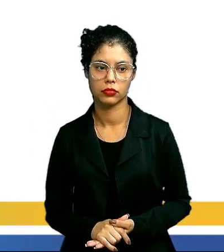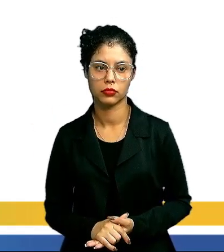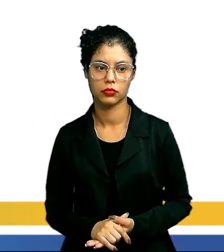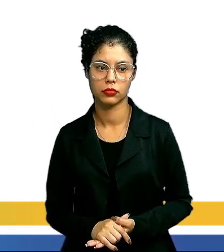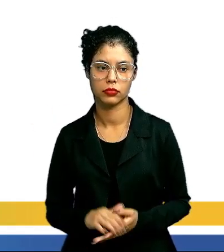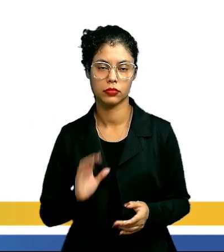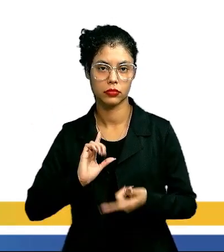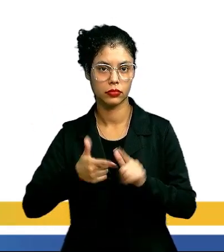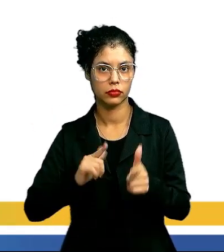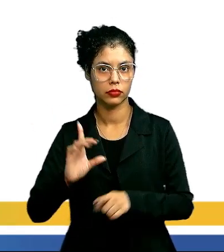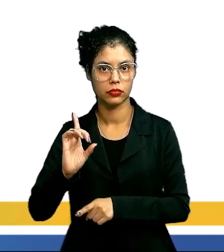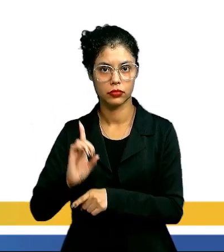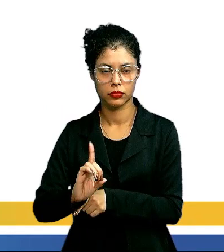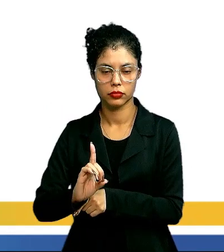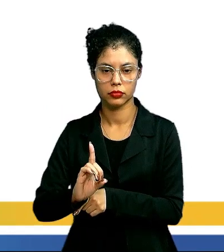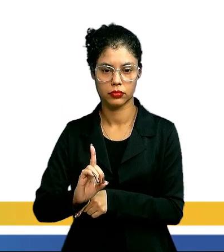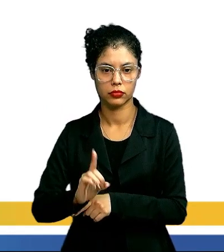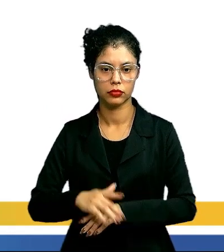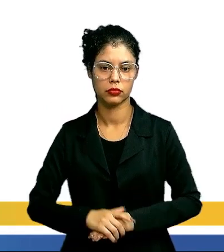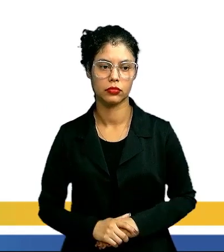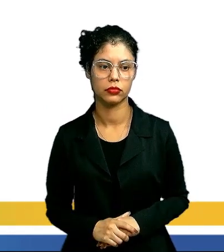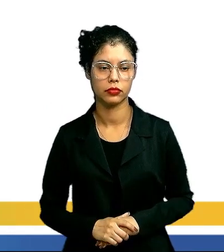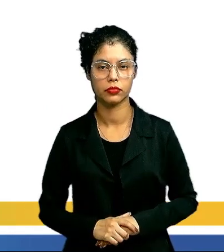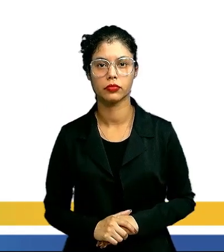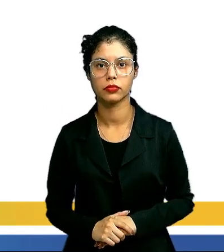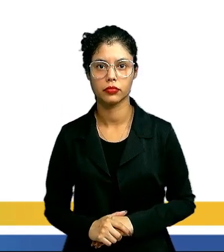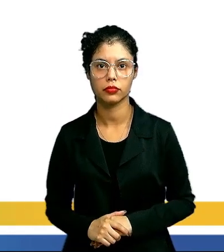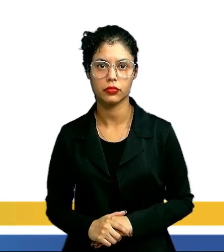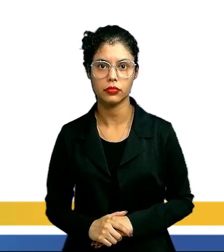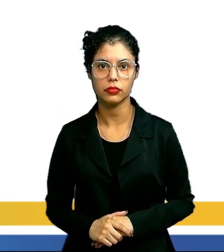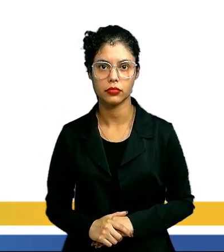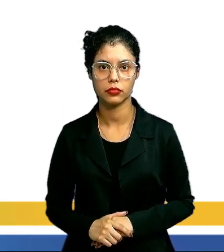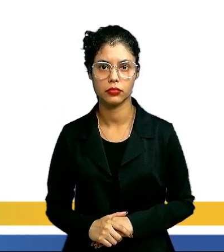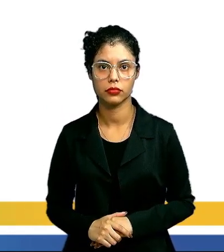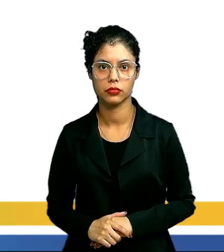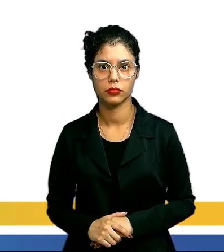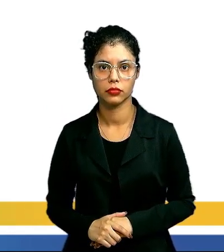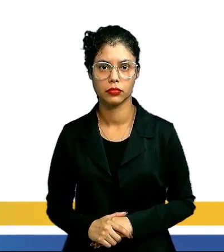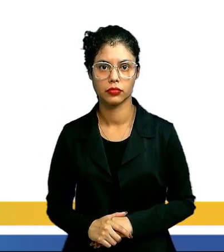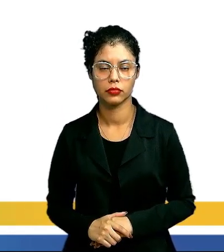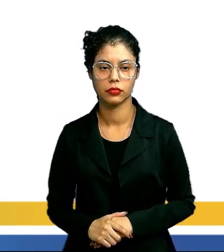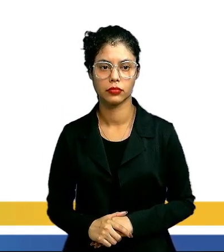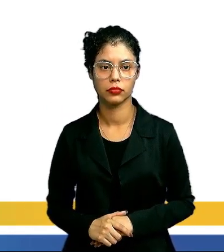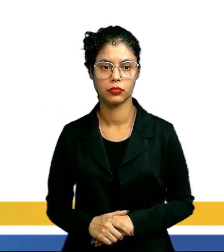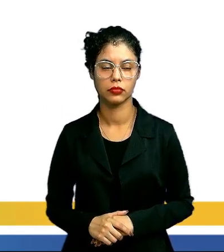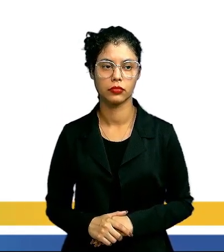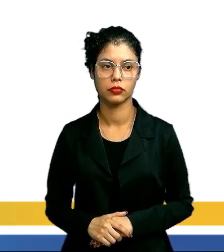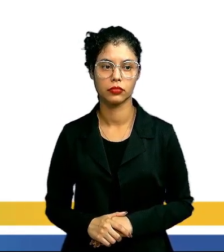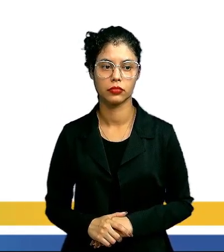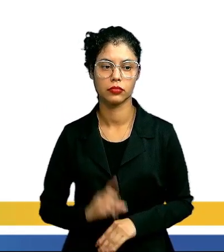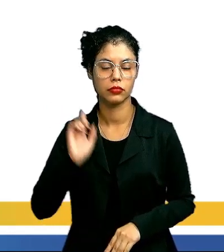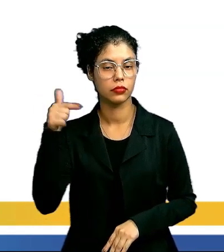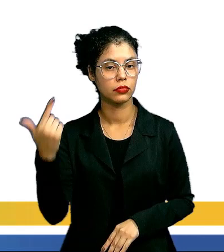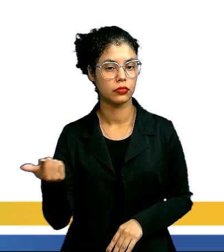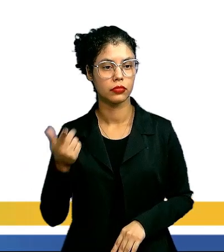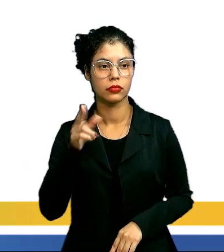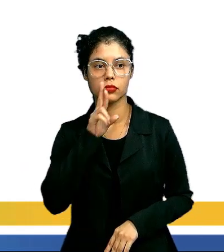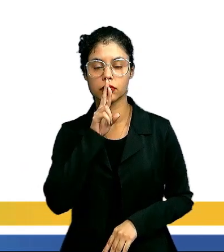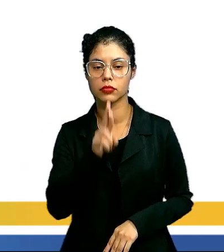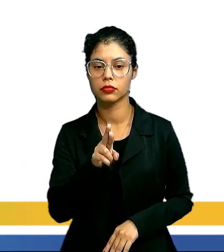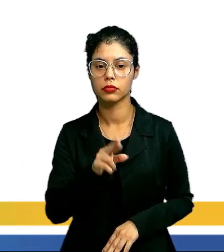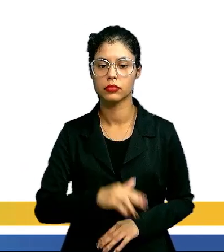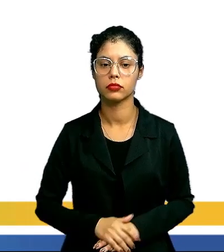alternativa correta é Alternativa de vamos para a nossa próxima